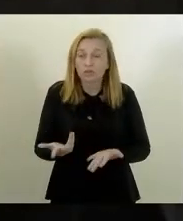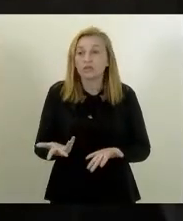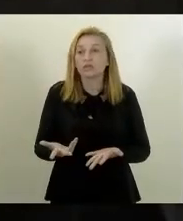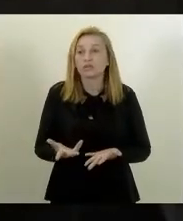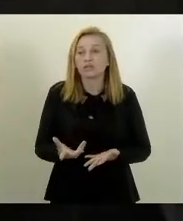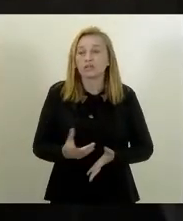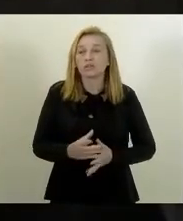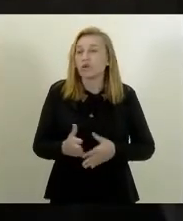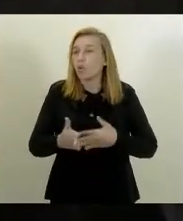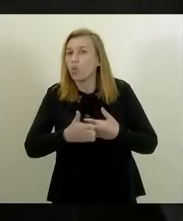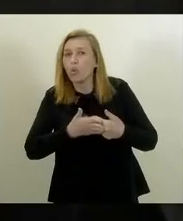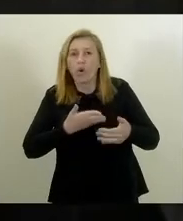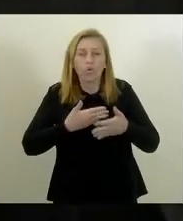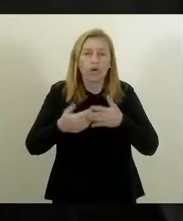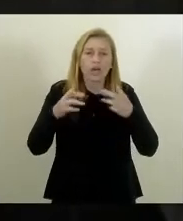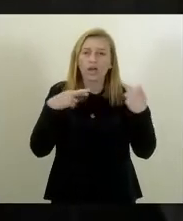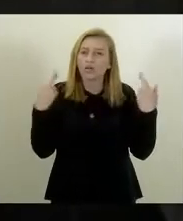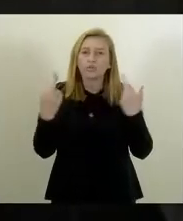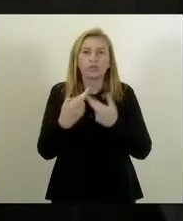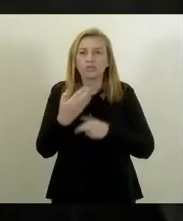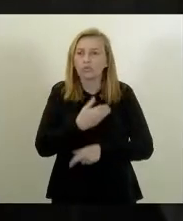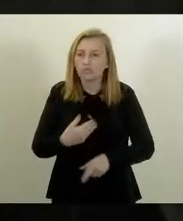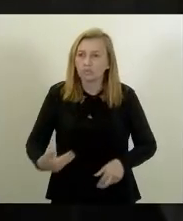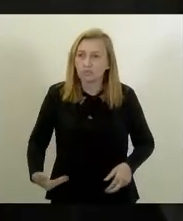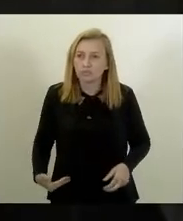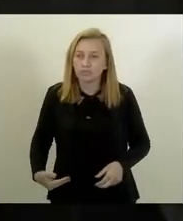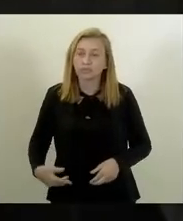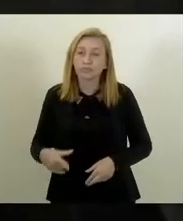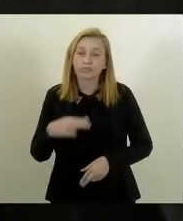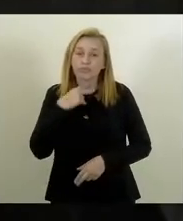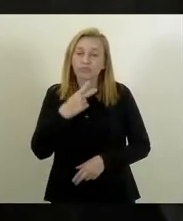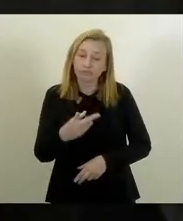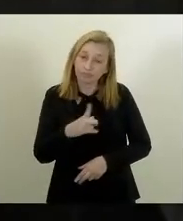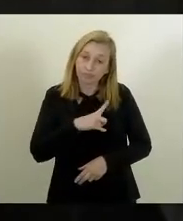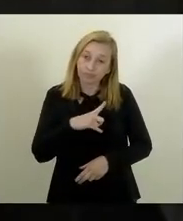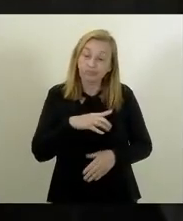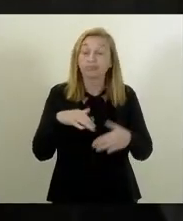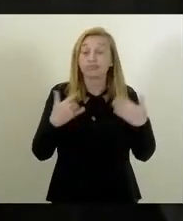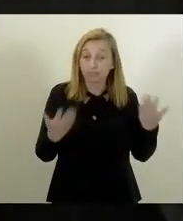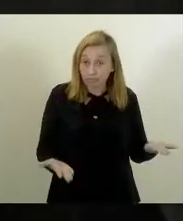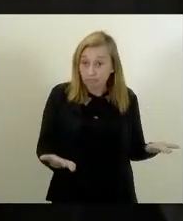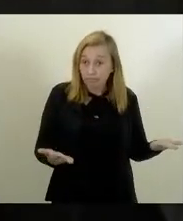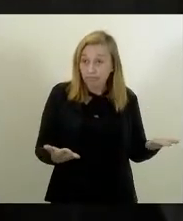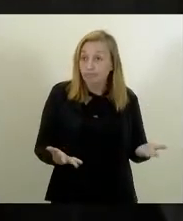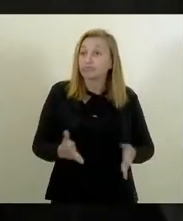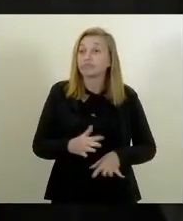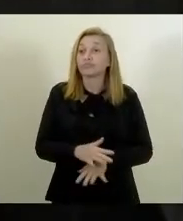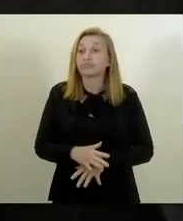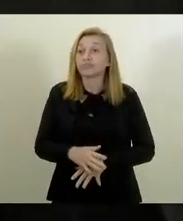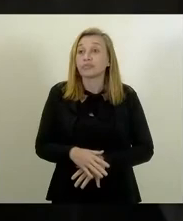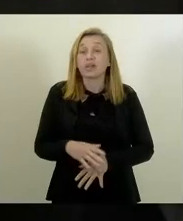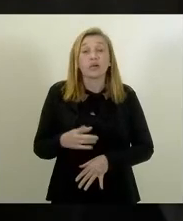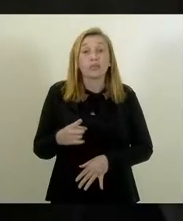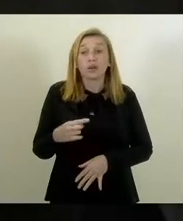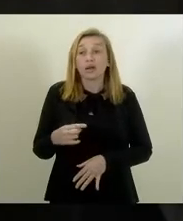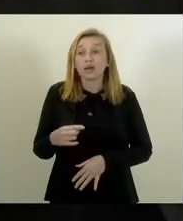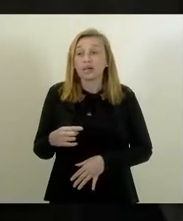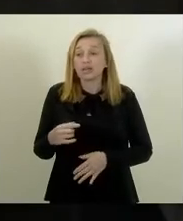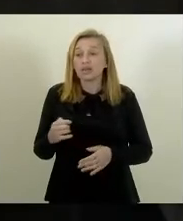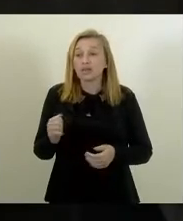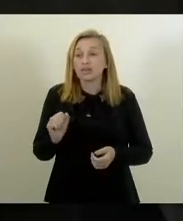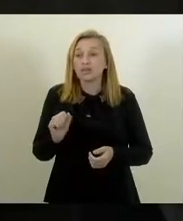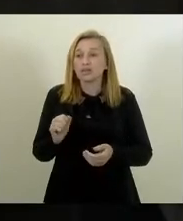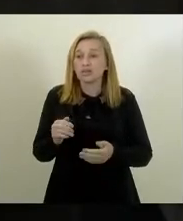parlamento, em qualquer audiência pública, tem voz. Então, aqueles que falaram, ah, isso restringe o